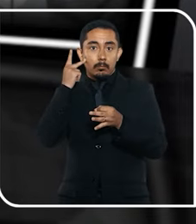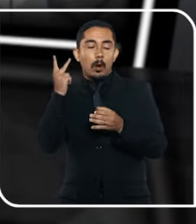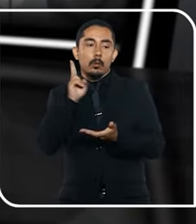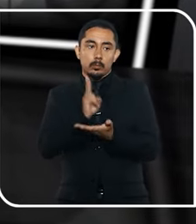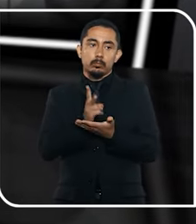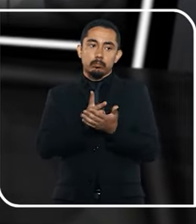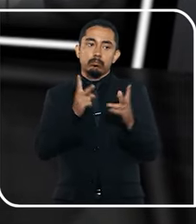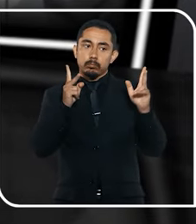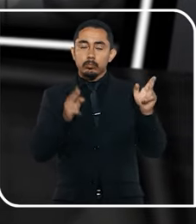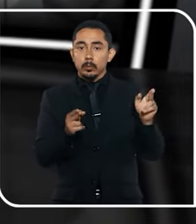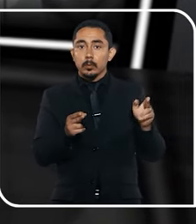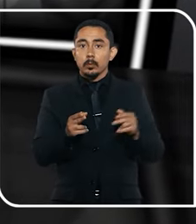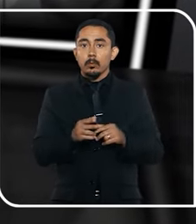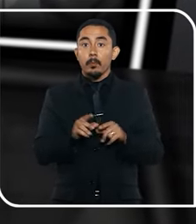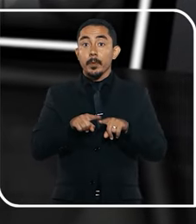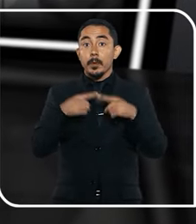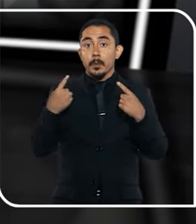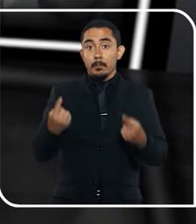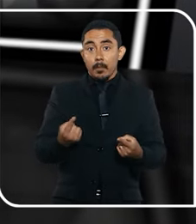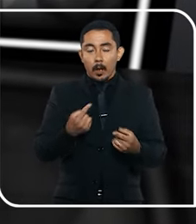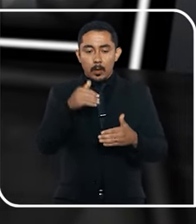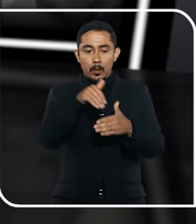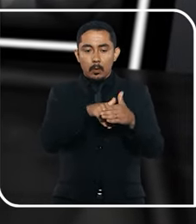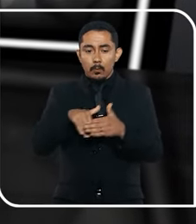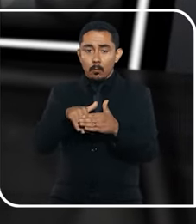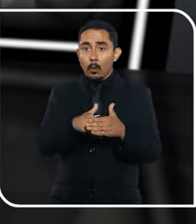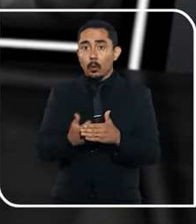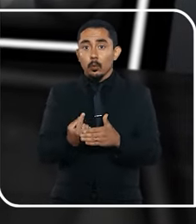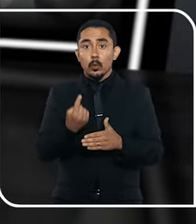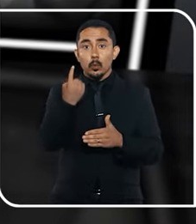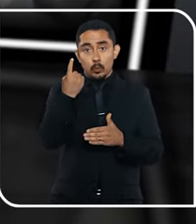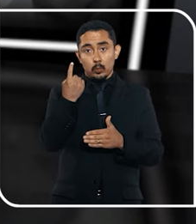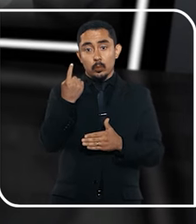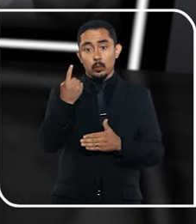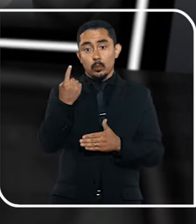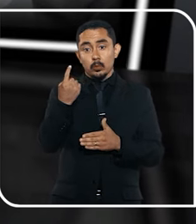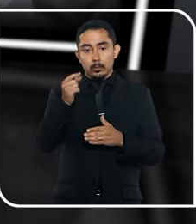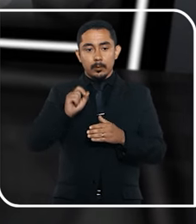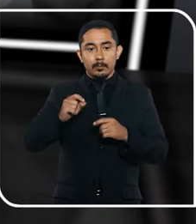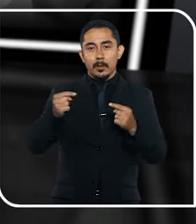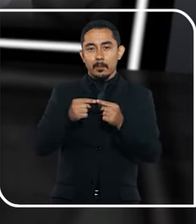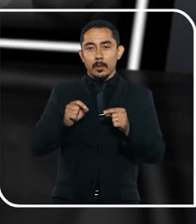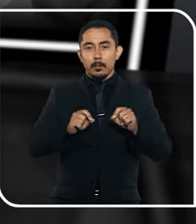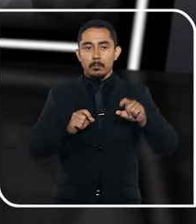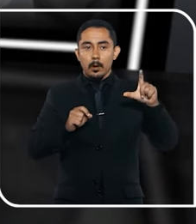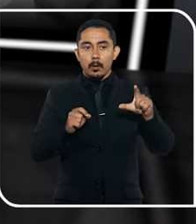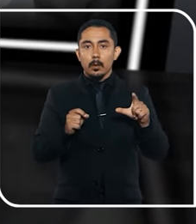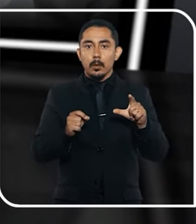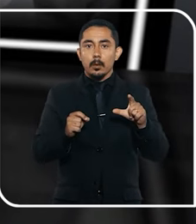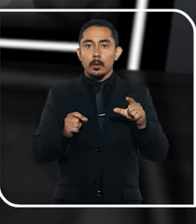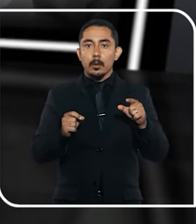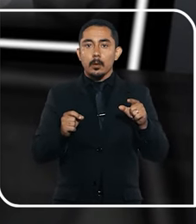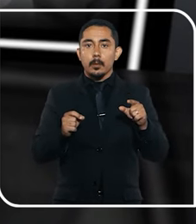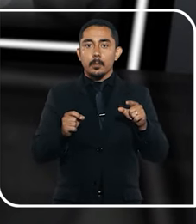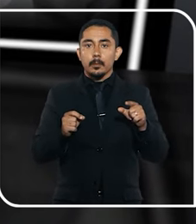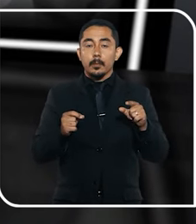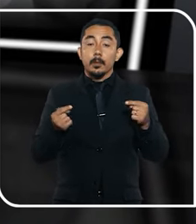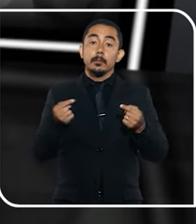ainda um dos votos desses que formou a maioria ainda foi